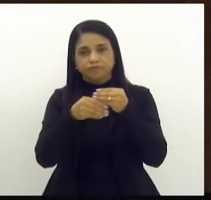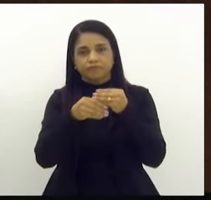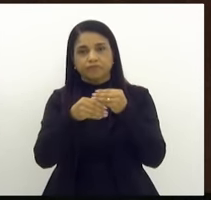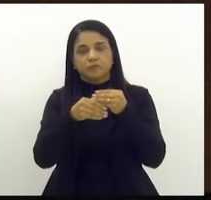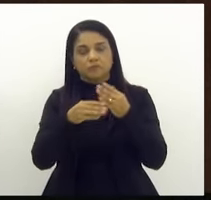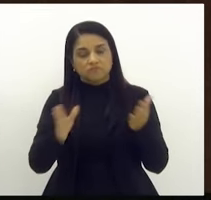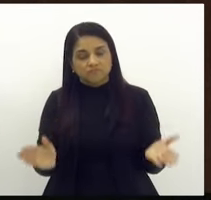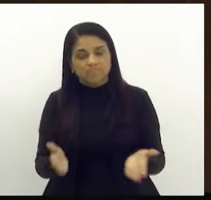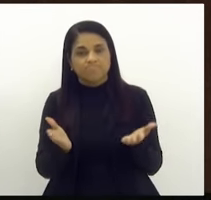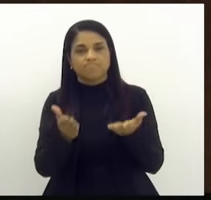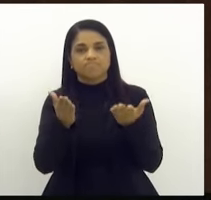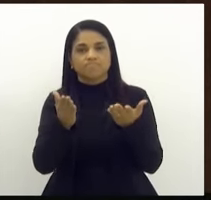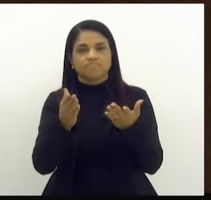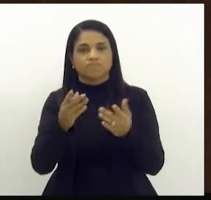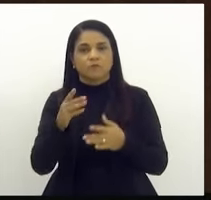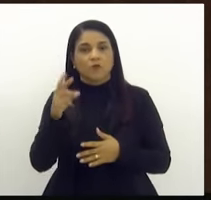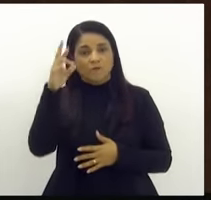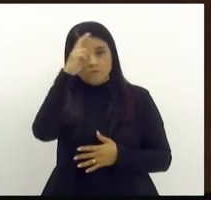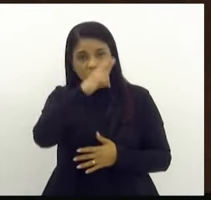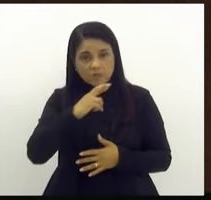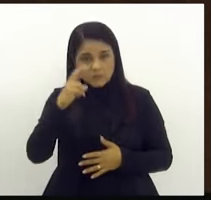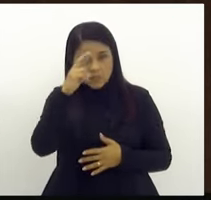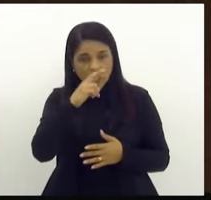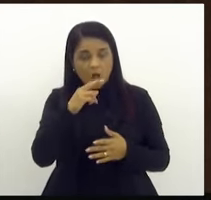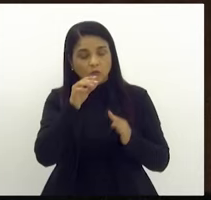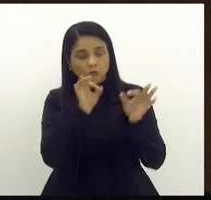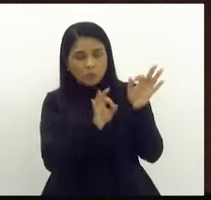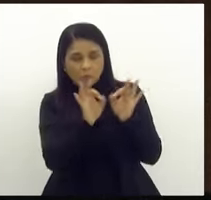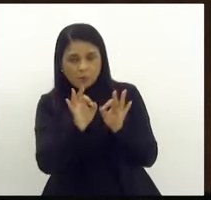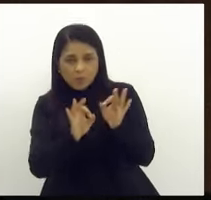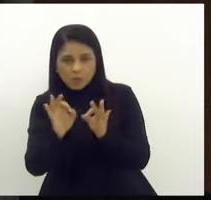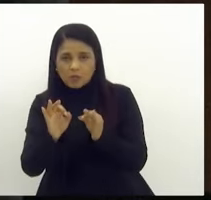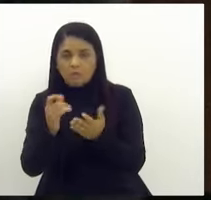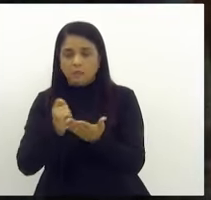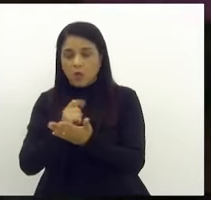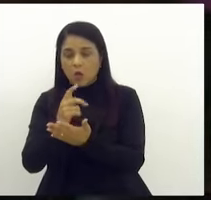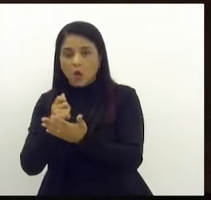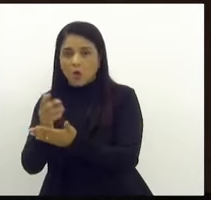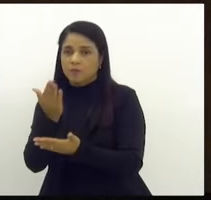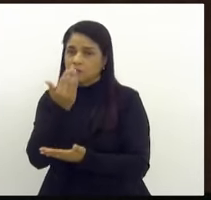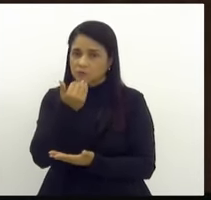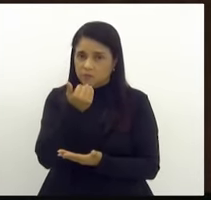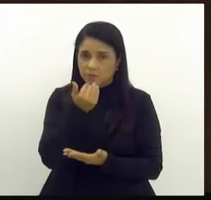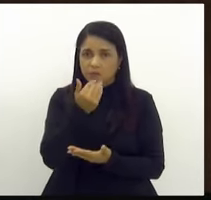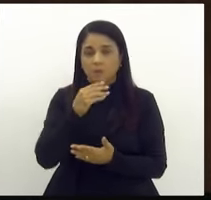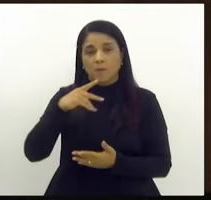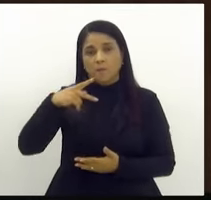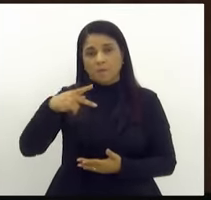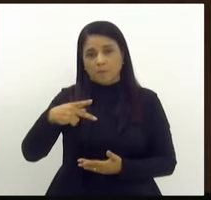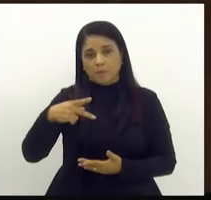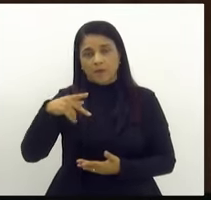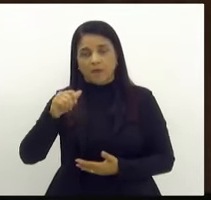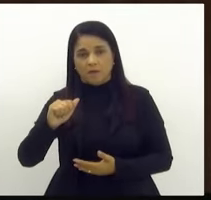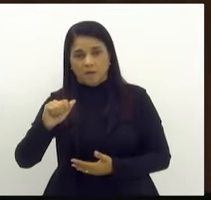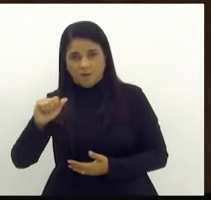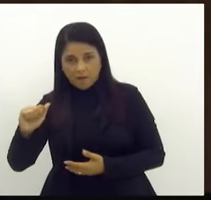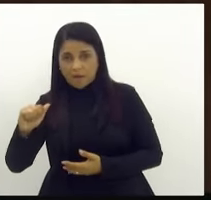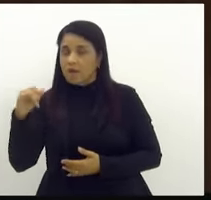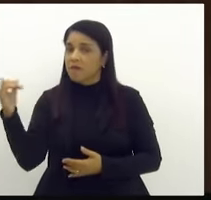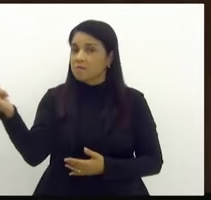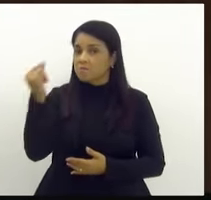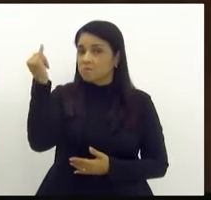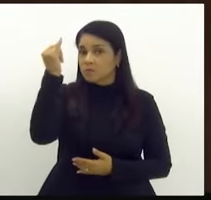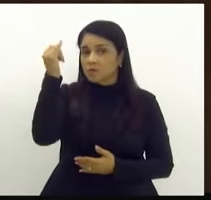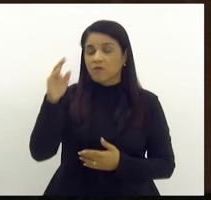incentivos aí do programa de aquisição de alimentos né então do paa Eu acho que isso é muito importante porque